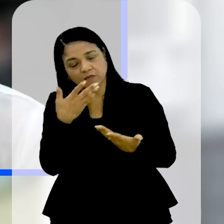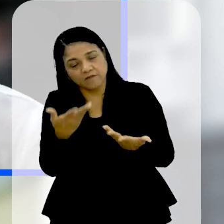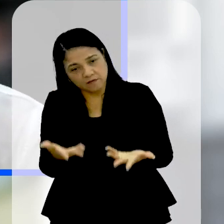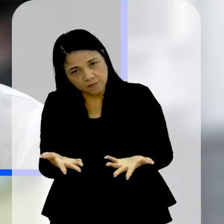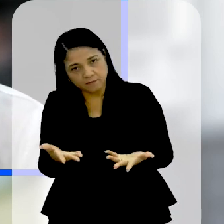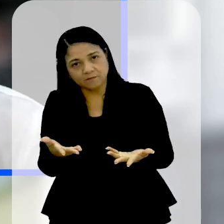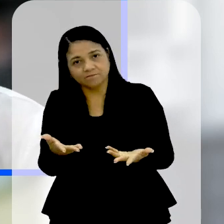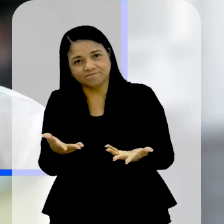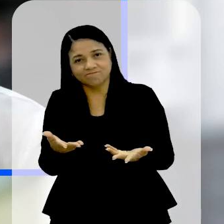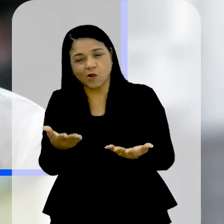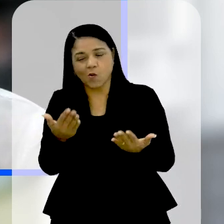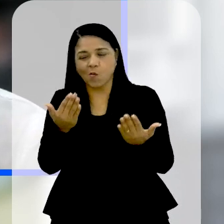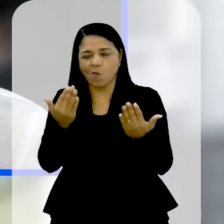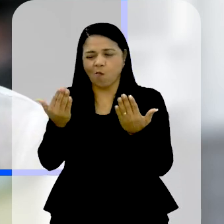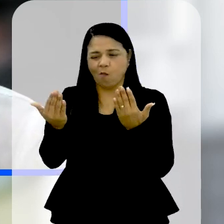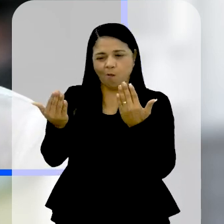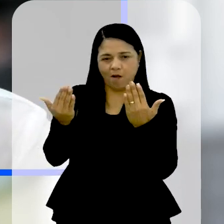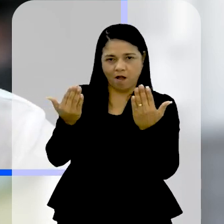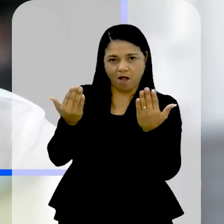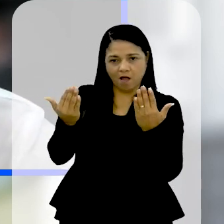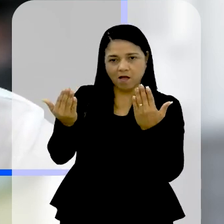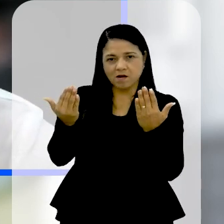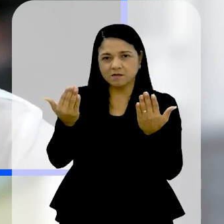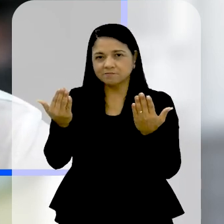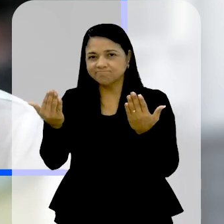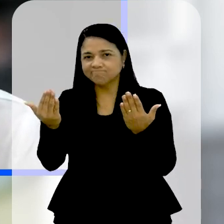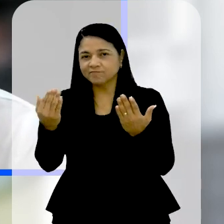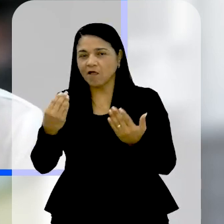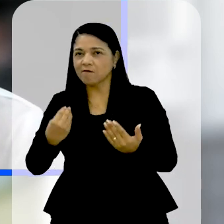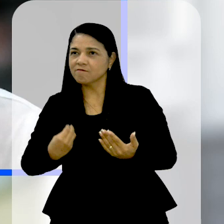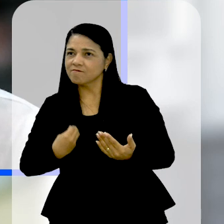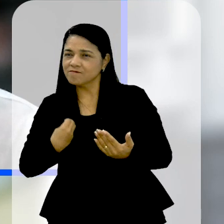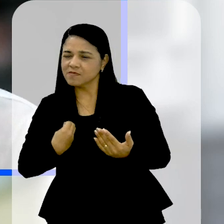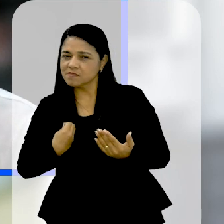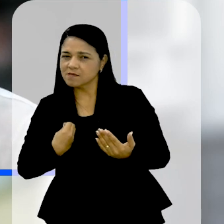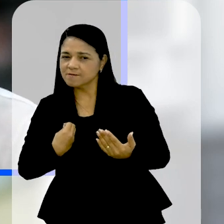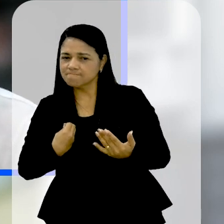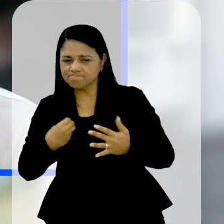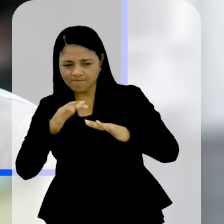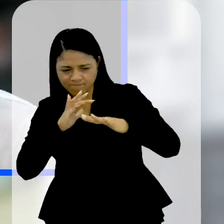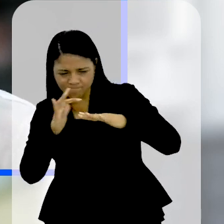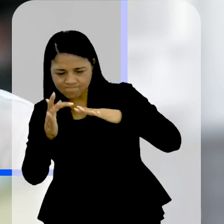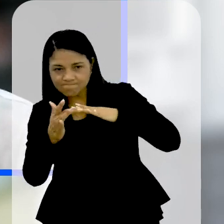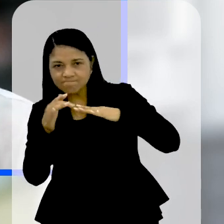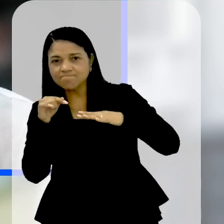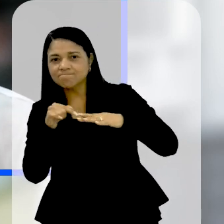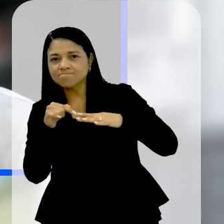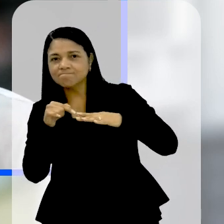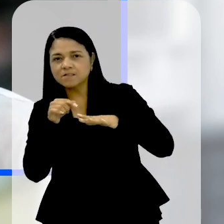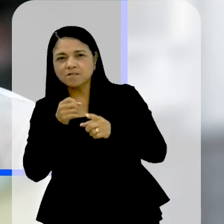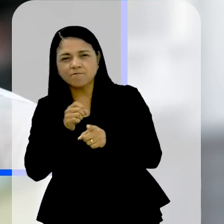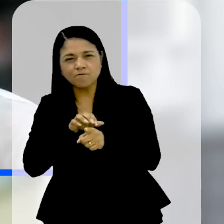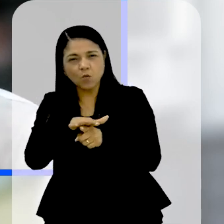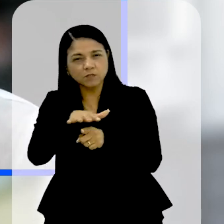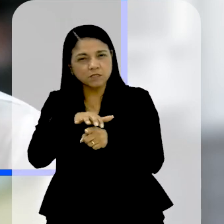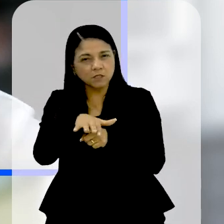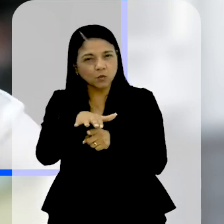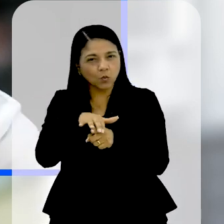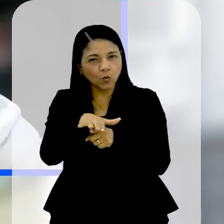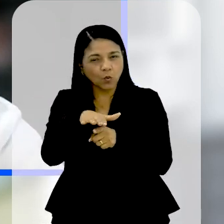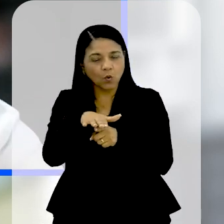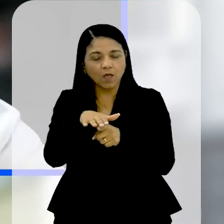infelizmente, as pessoas têm essa mania de comparação, né? A vida da pessoa ali na rede social, do